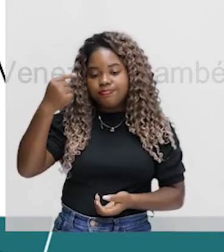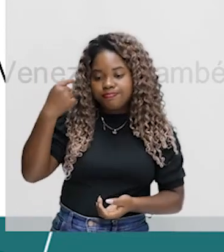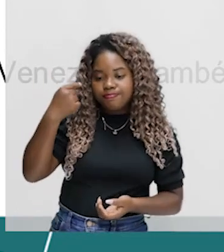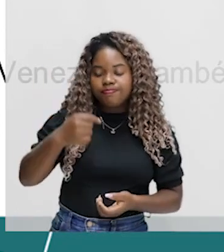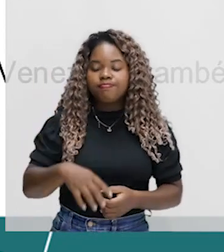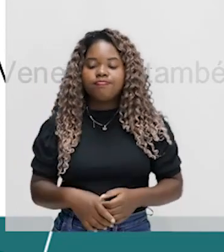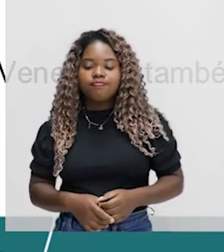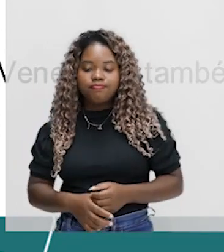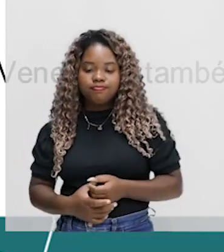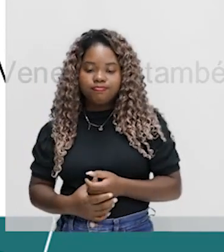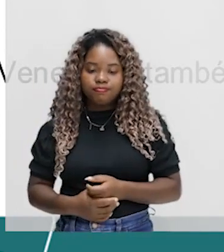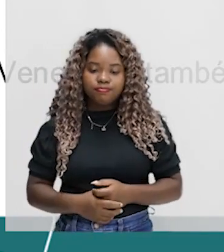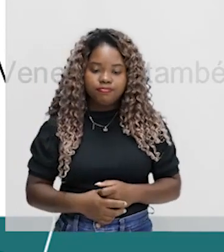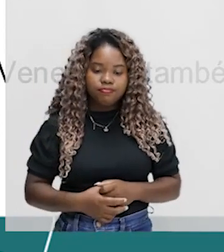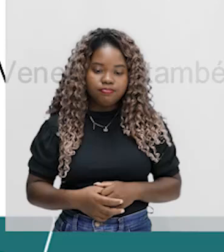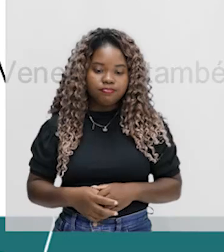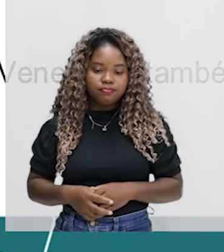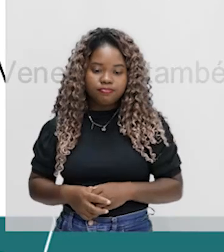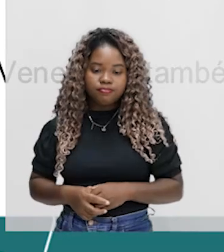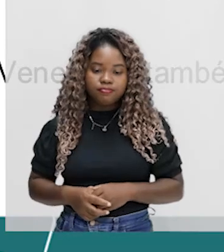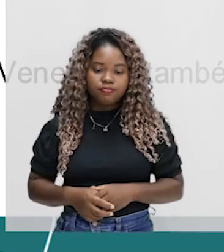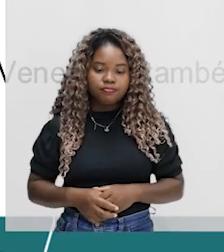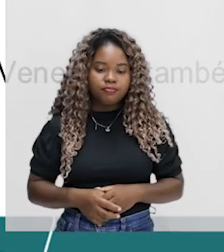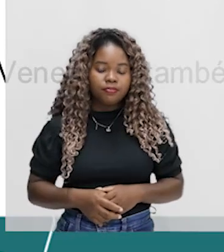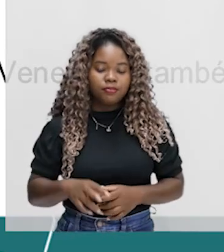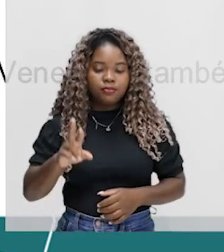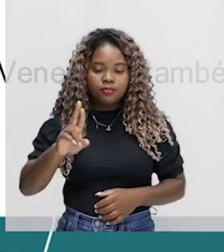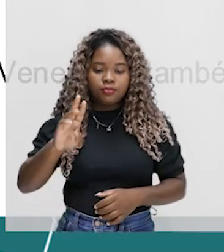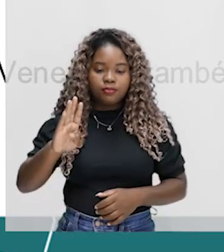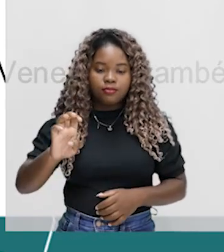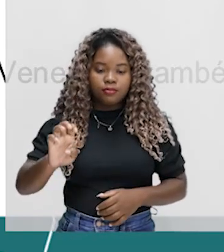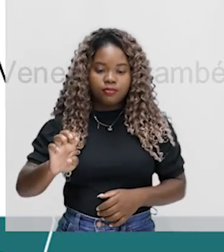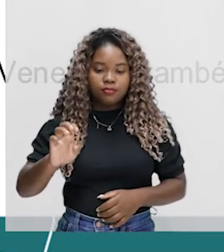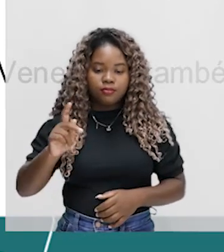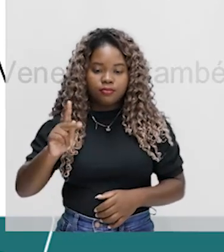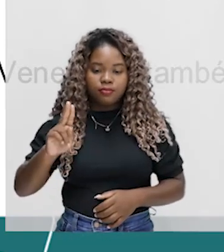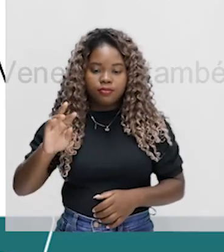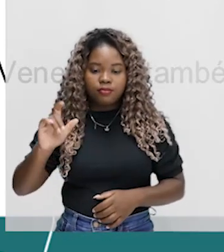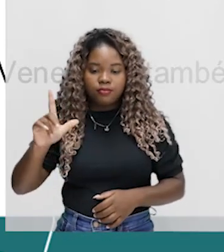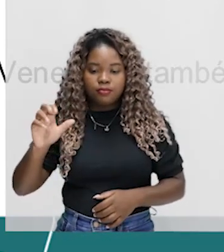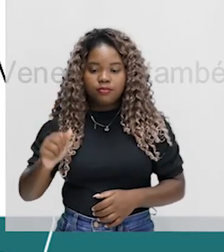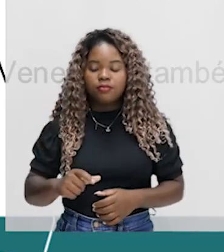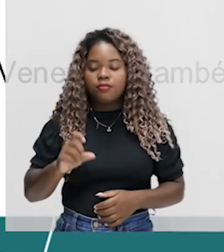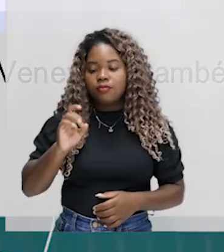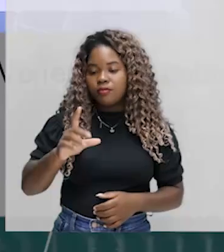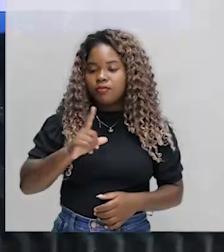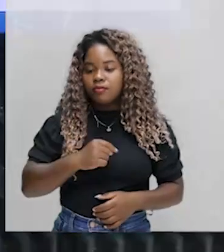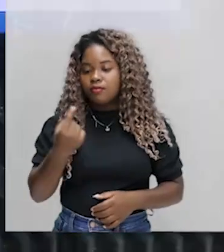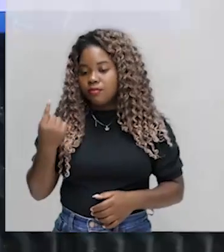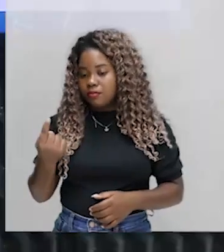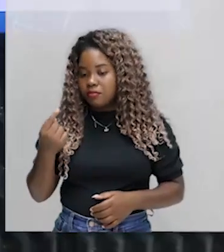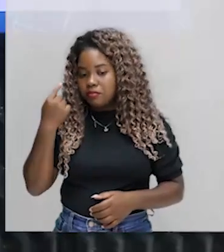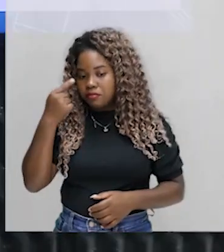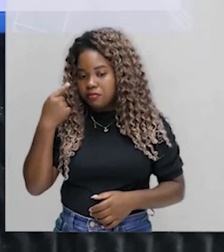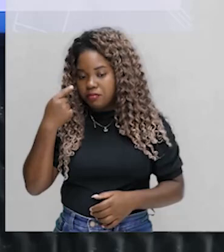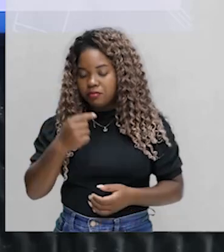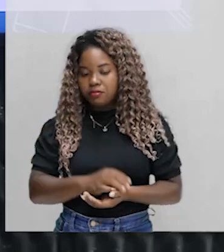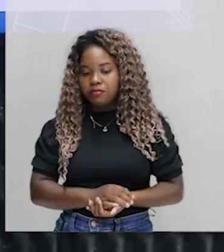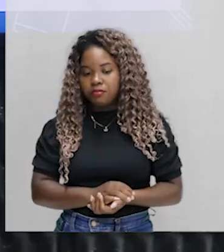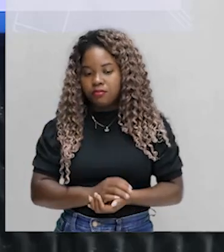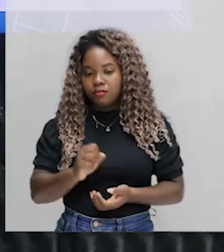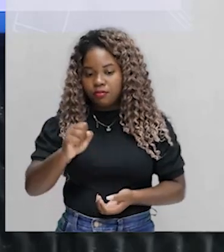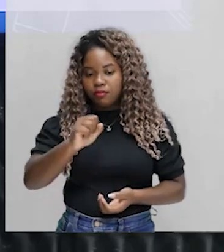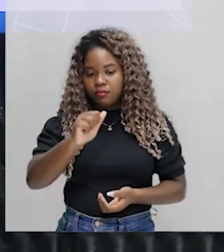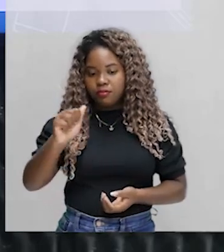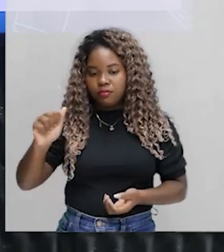o inglês como idioma. República Dominicana só possui o espanhol. O Saara